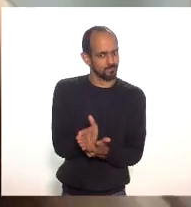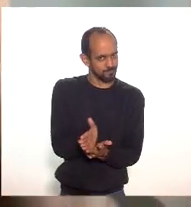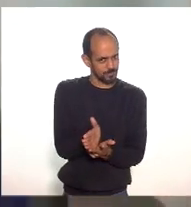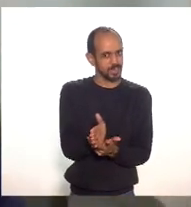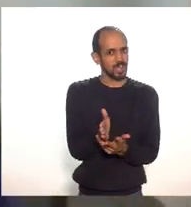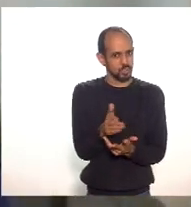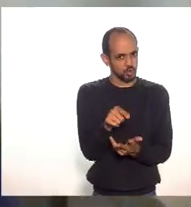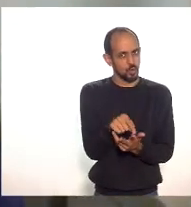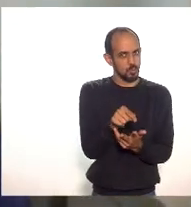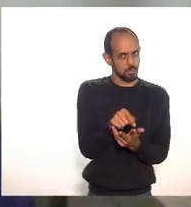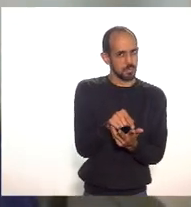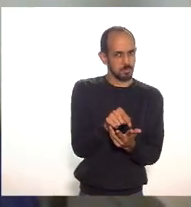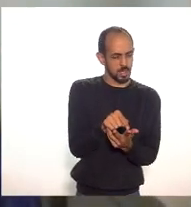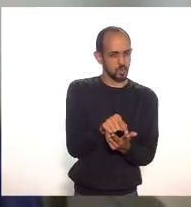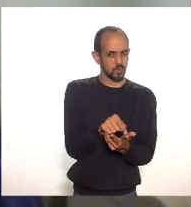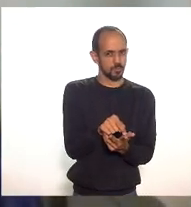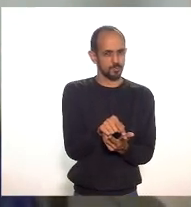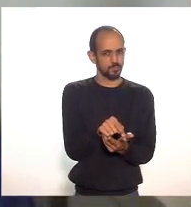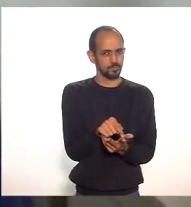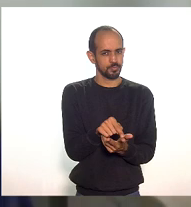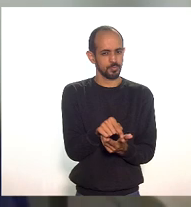vertente íngreme